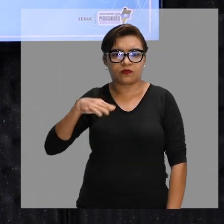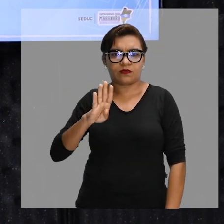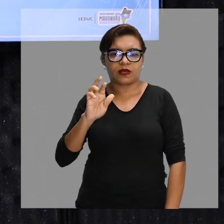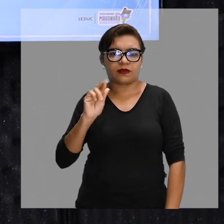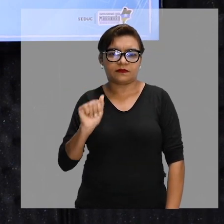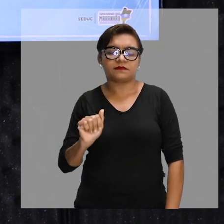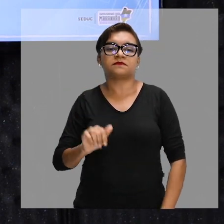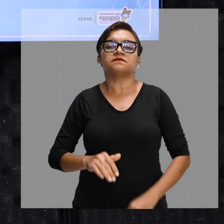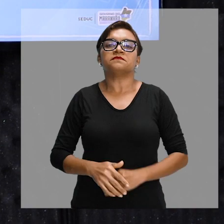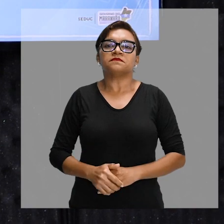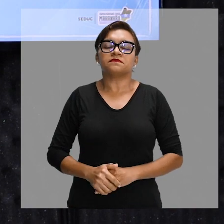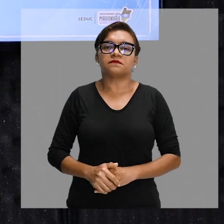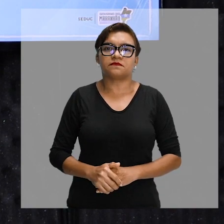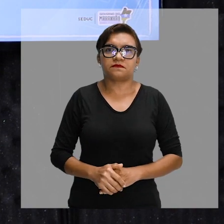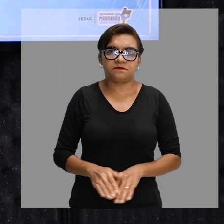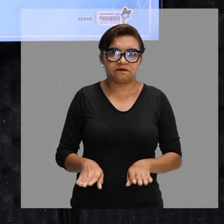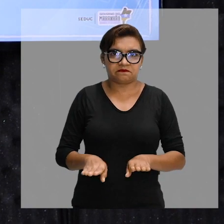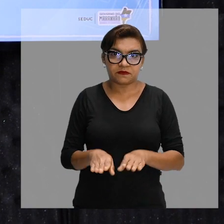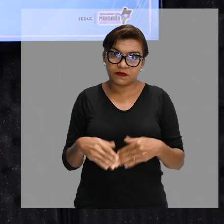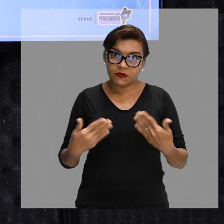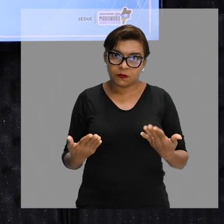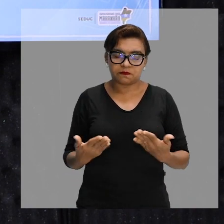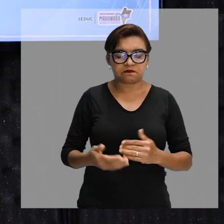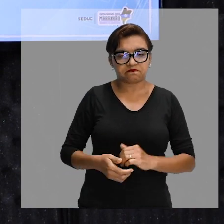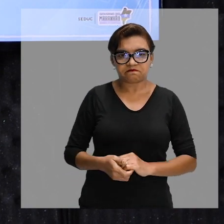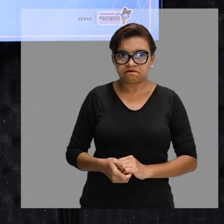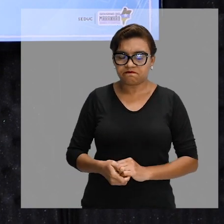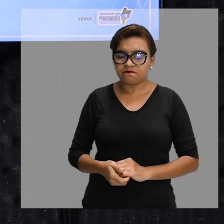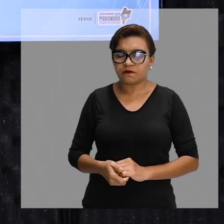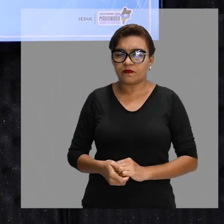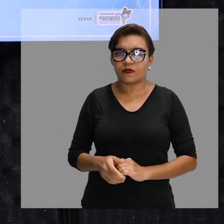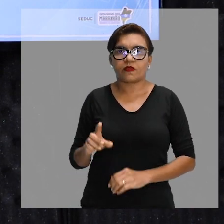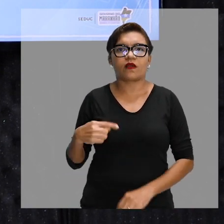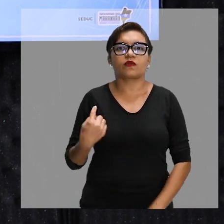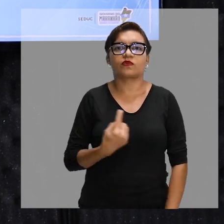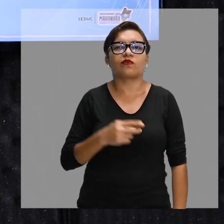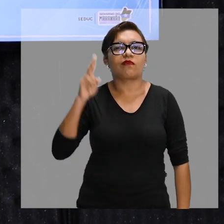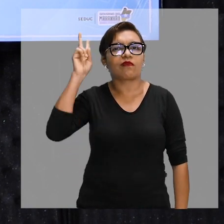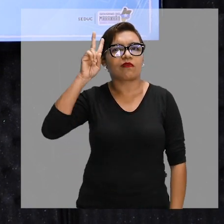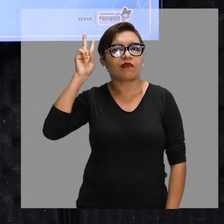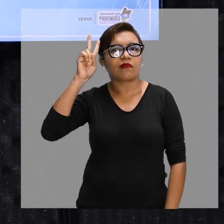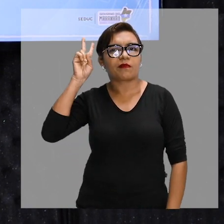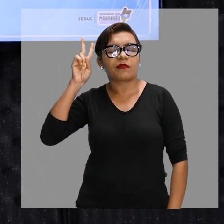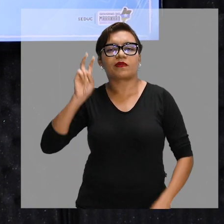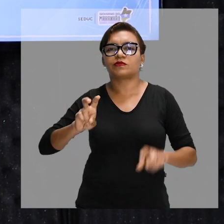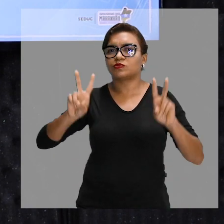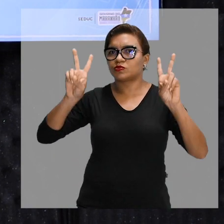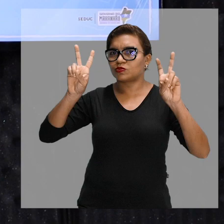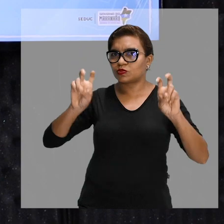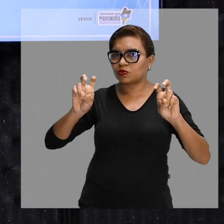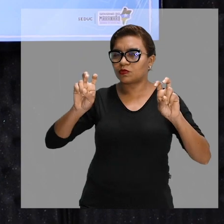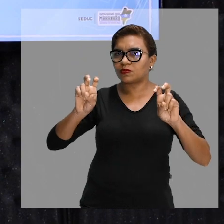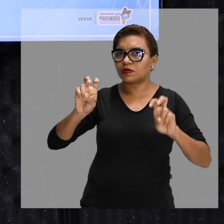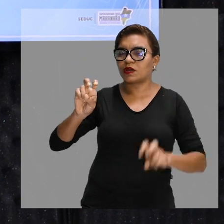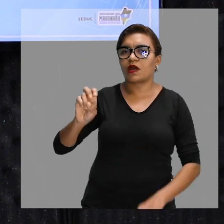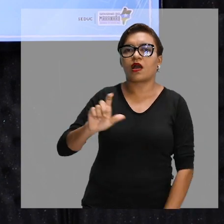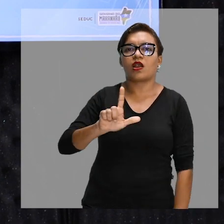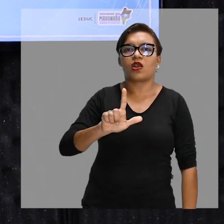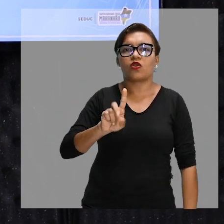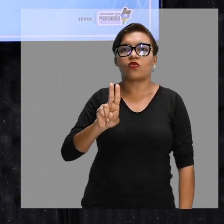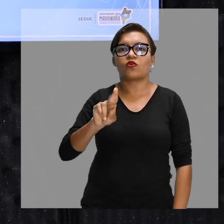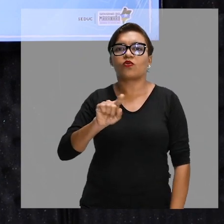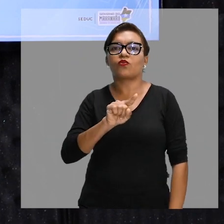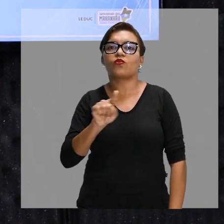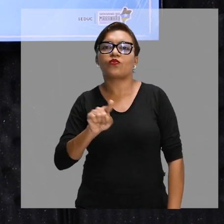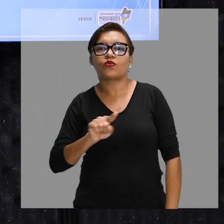hoje. Bom, então vamos relembrar o que é luz, certo? É sempre importante que a